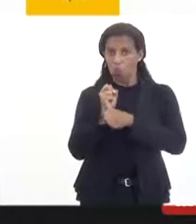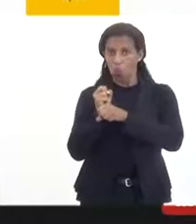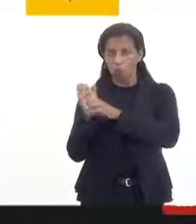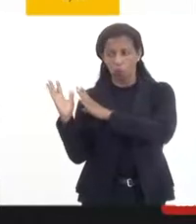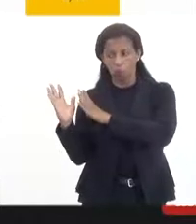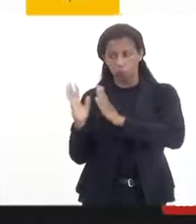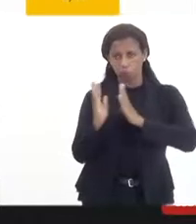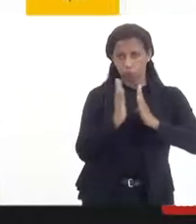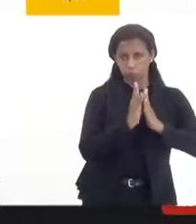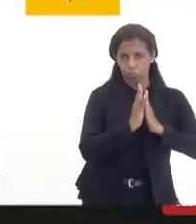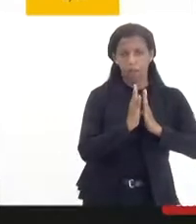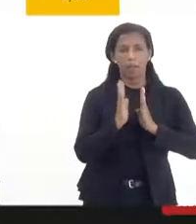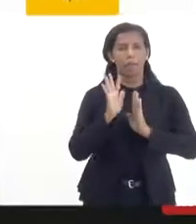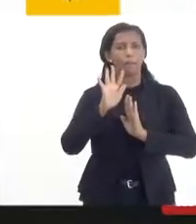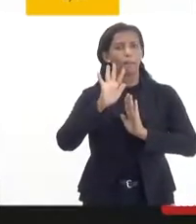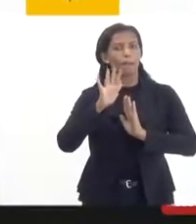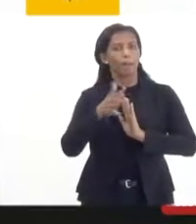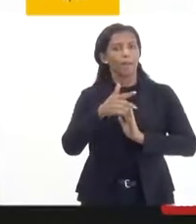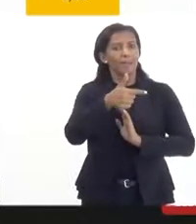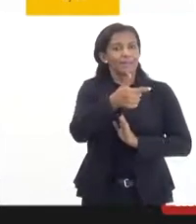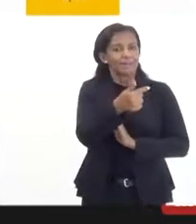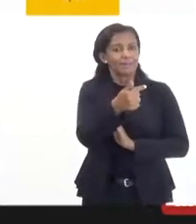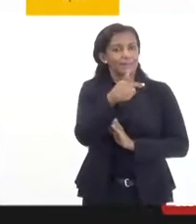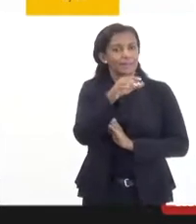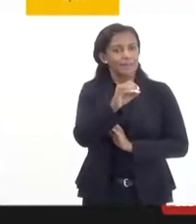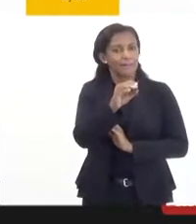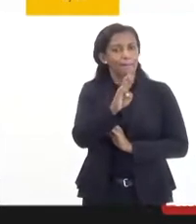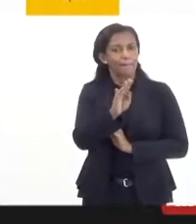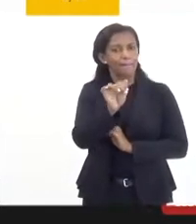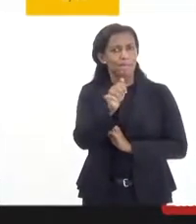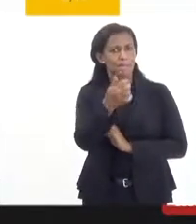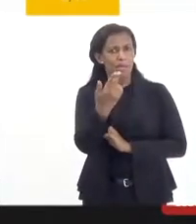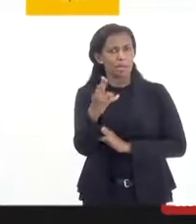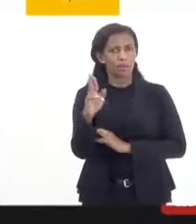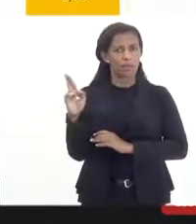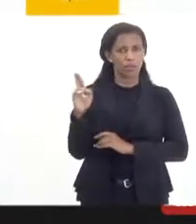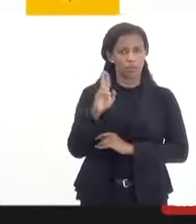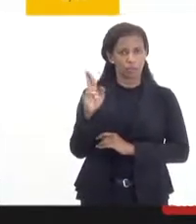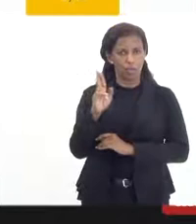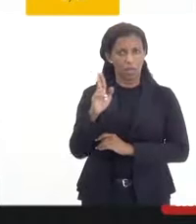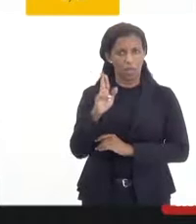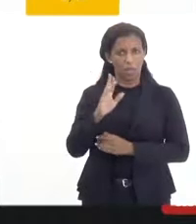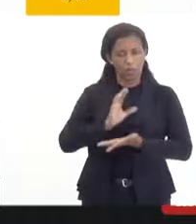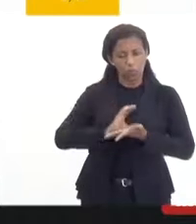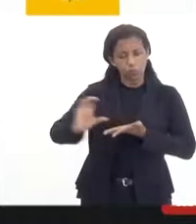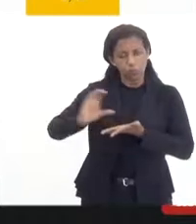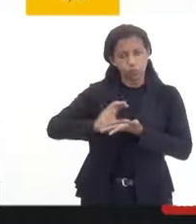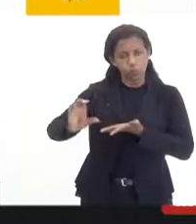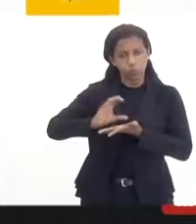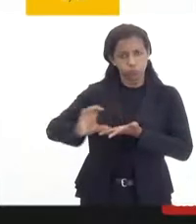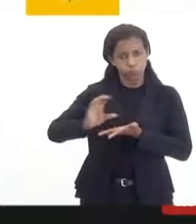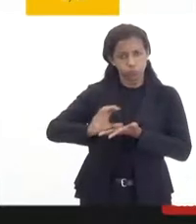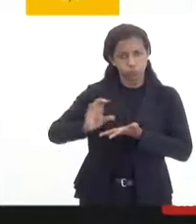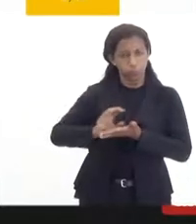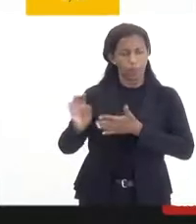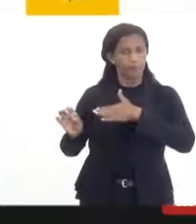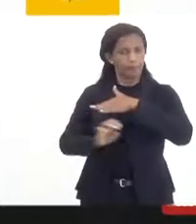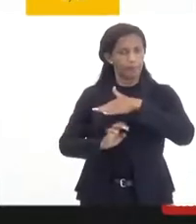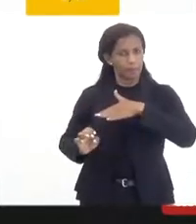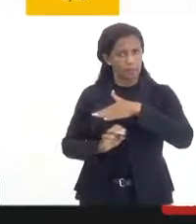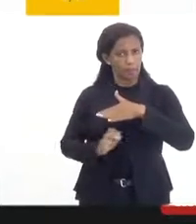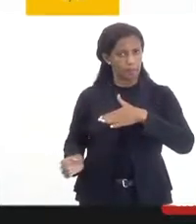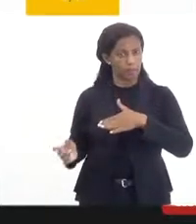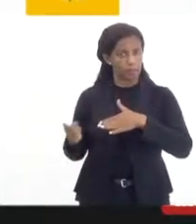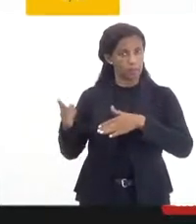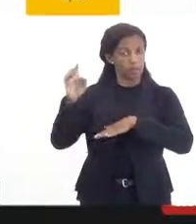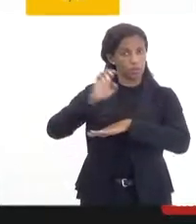aí a quase 70 bilhões de reais, né, de contribuições geradas pelas atividades da empresa no Estado. Só